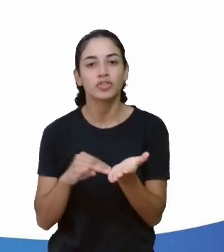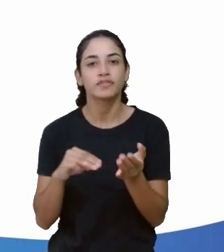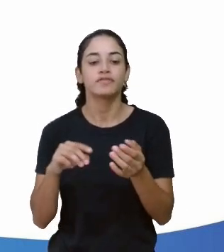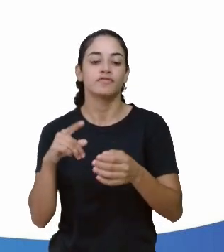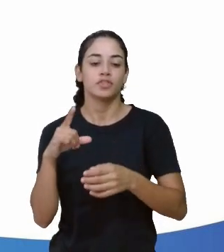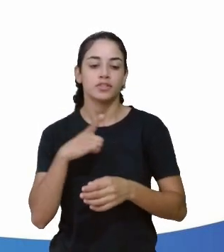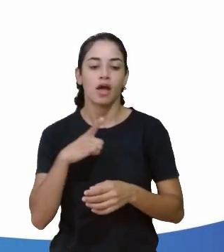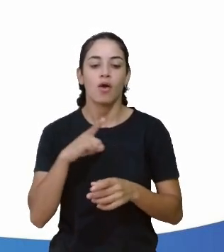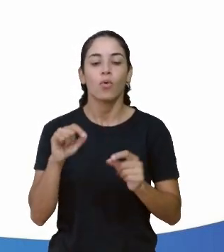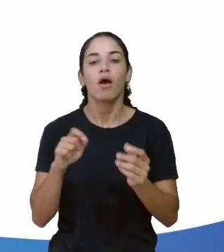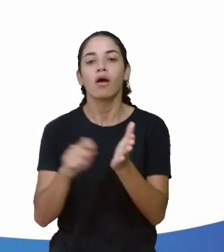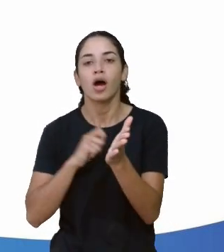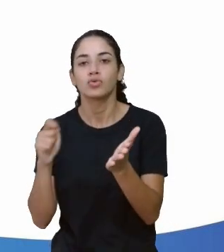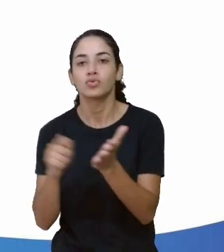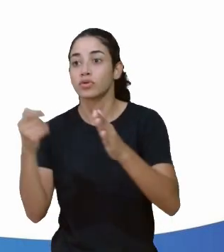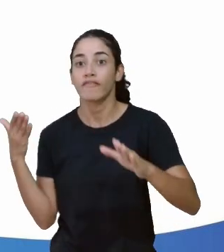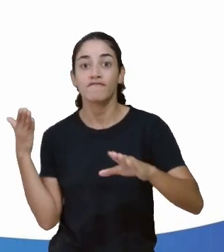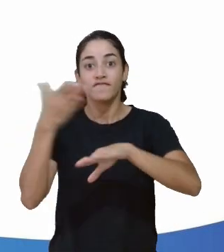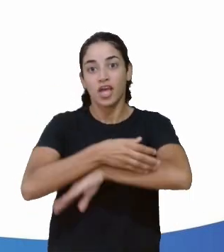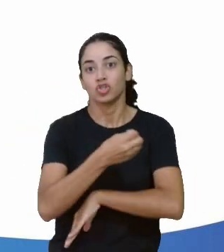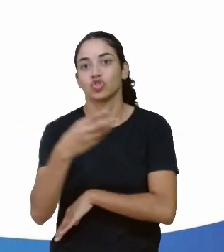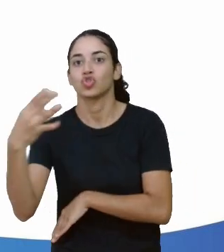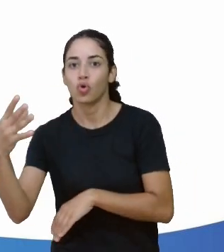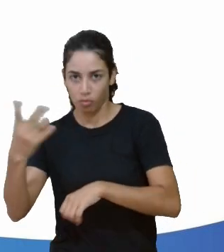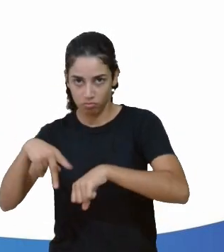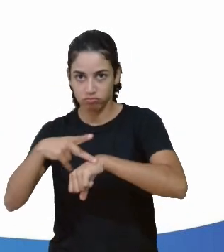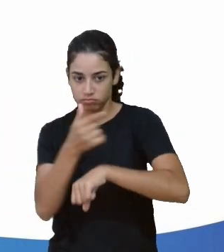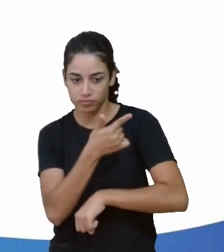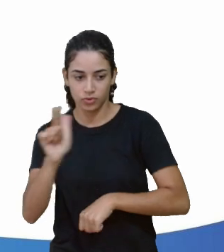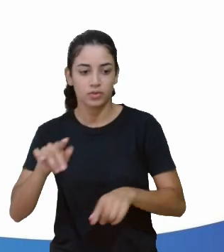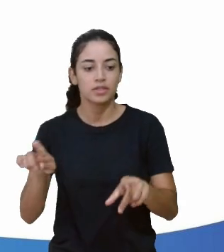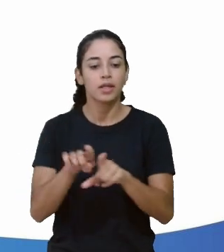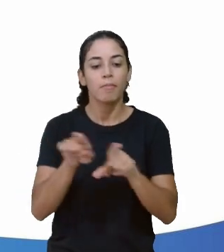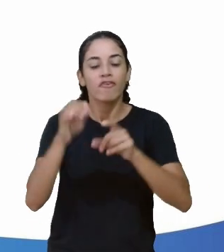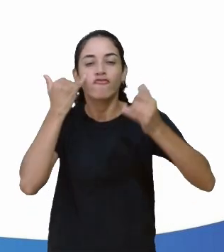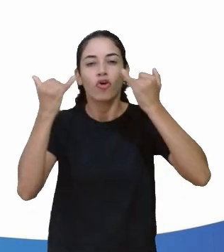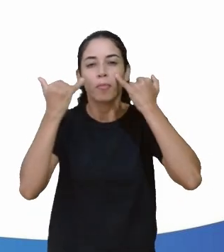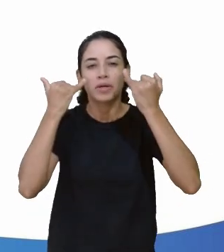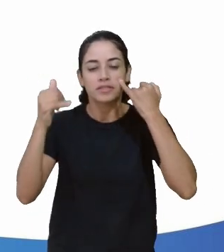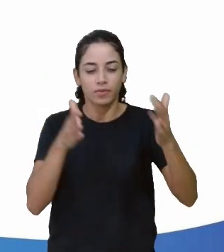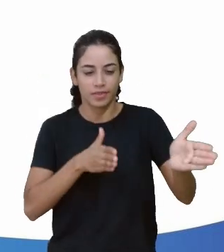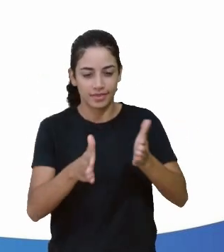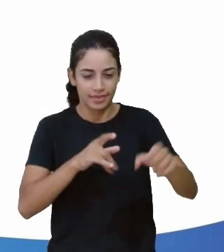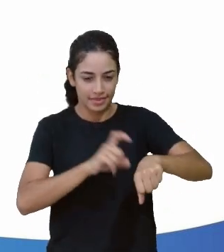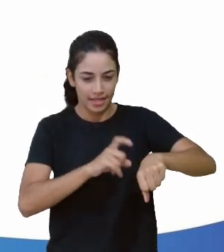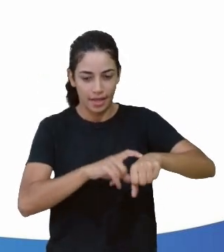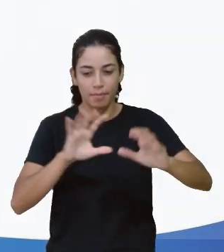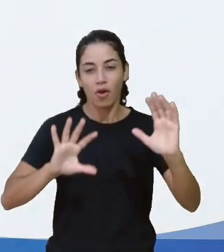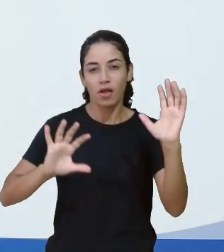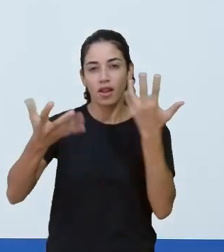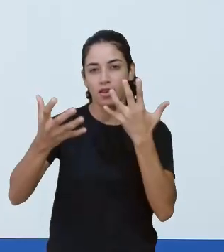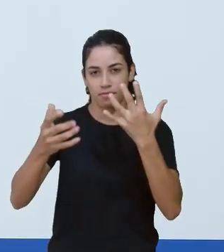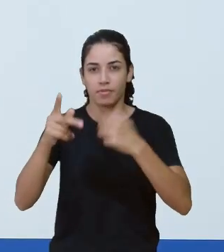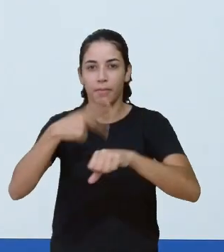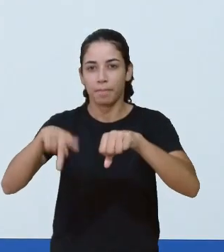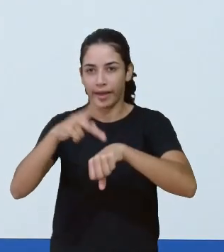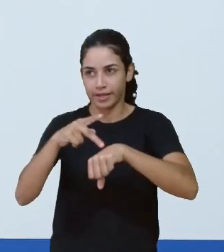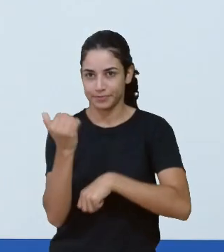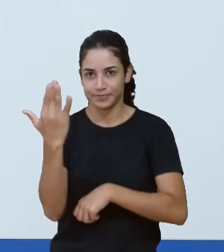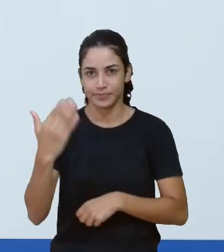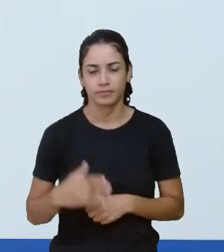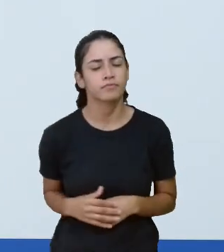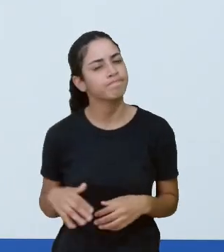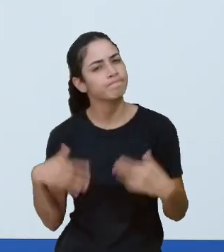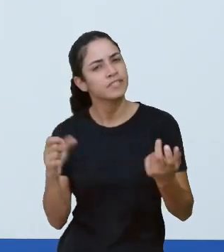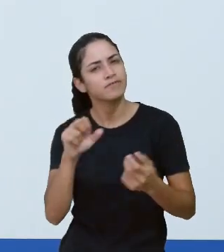levaram a autora à Turquia. Ou letra D. São as informações sobre o tempo e o clima na Turquia. Se vocês